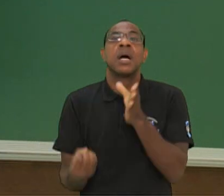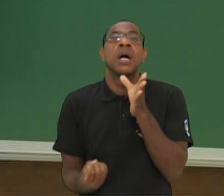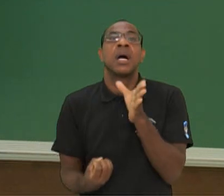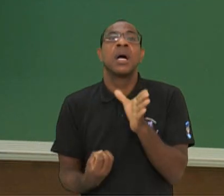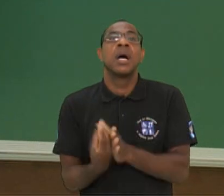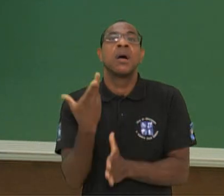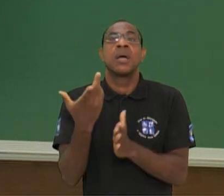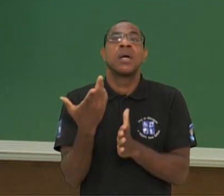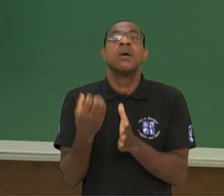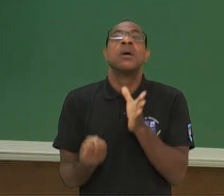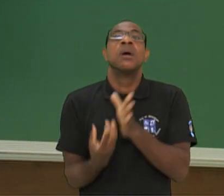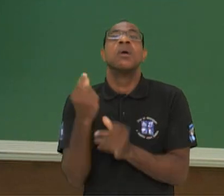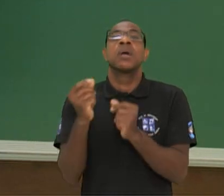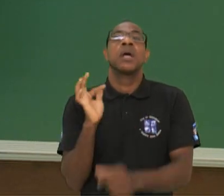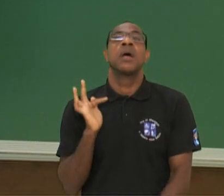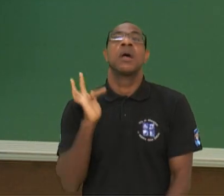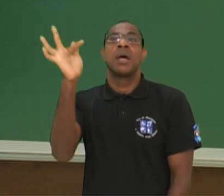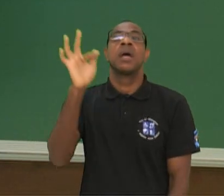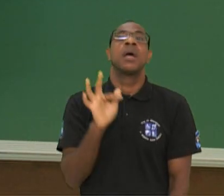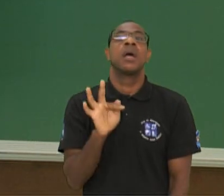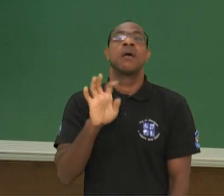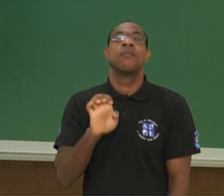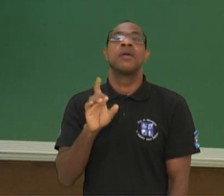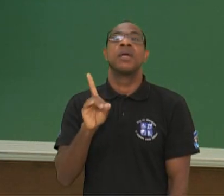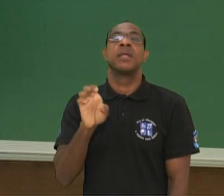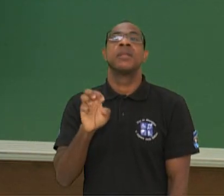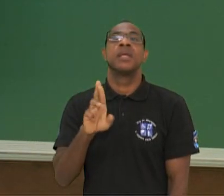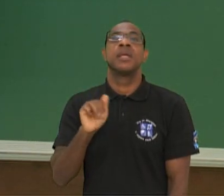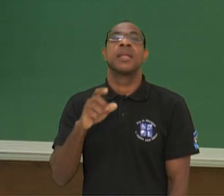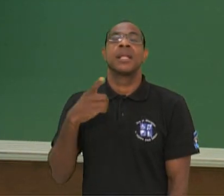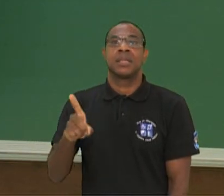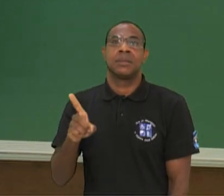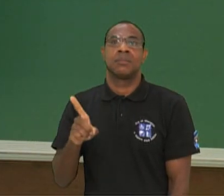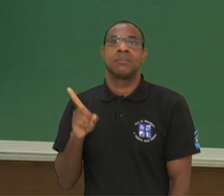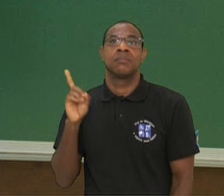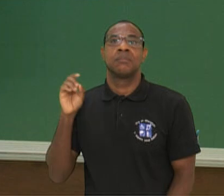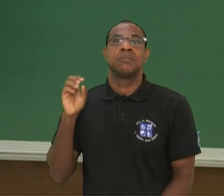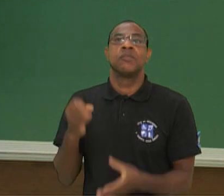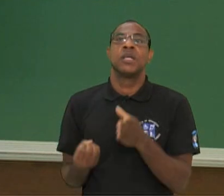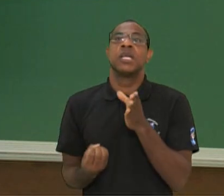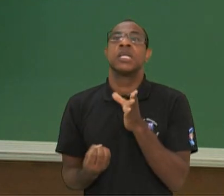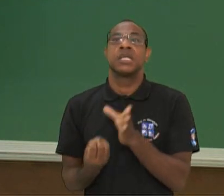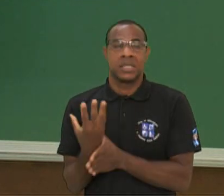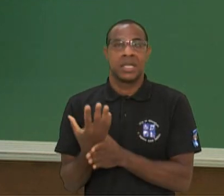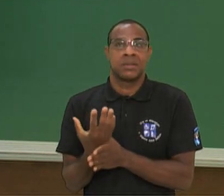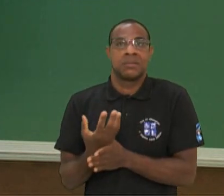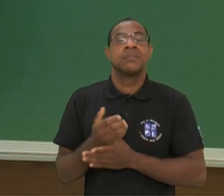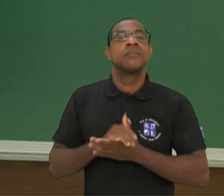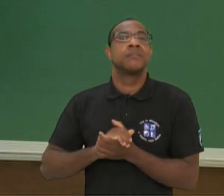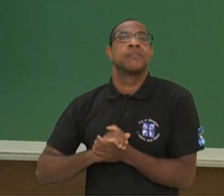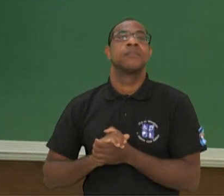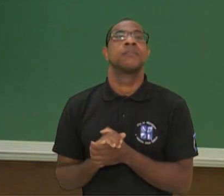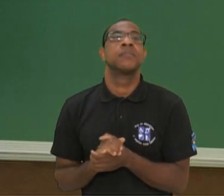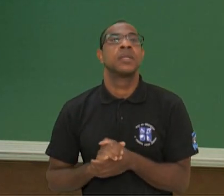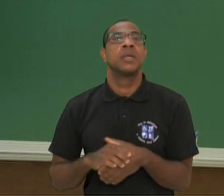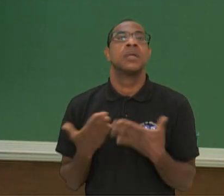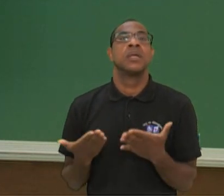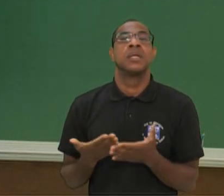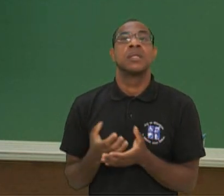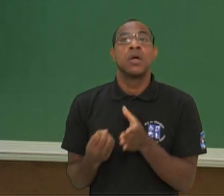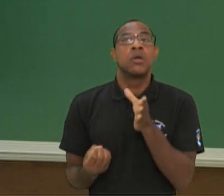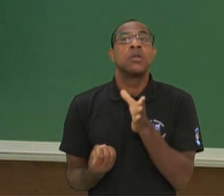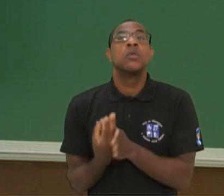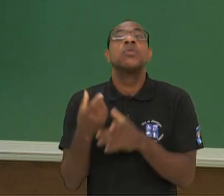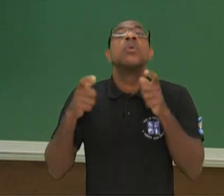de Tênis, também em Londres. Então, de maneira resumida, o tênis de campo ele surgiu, né, na